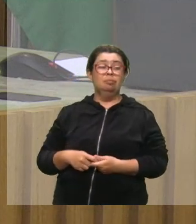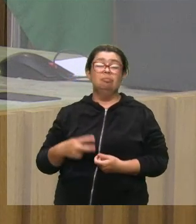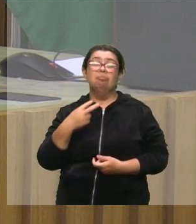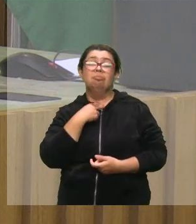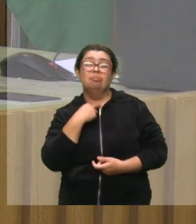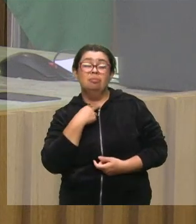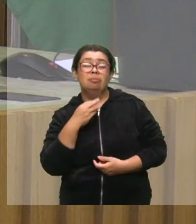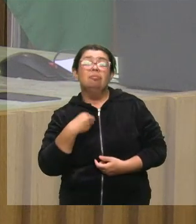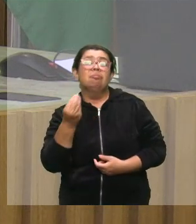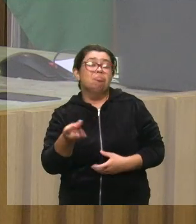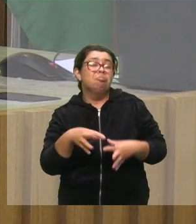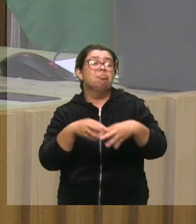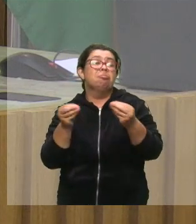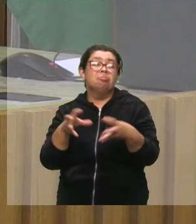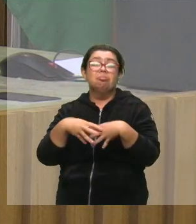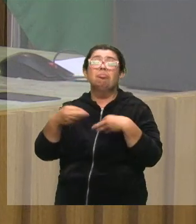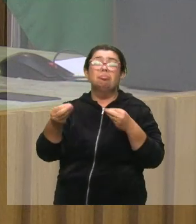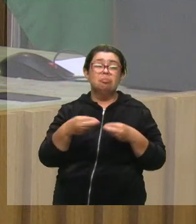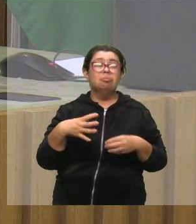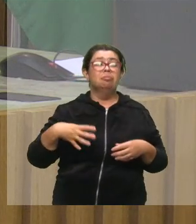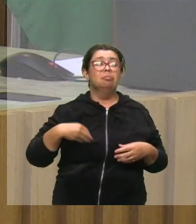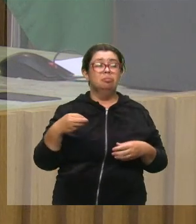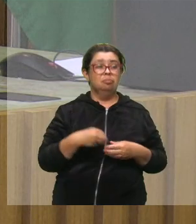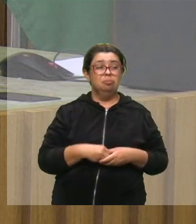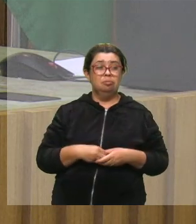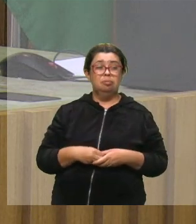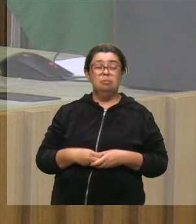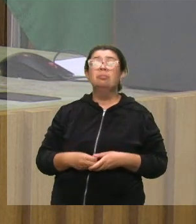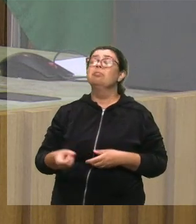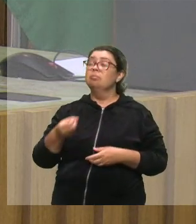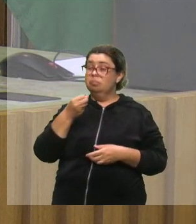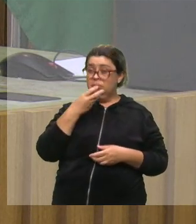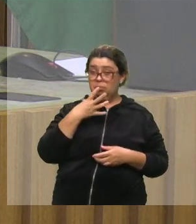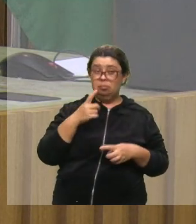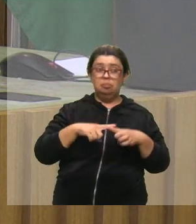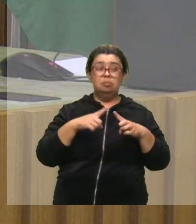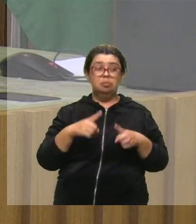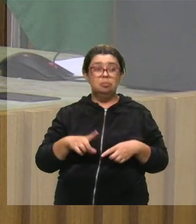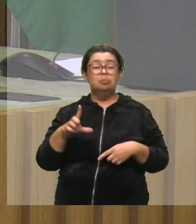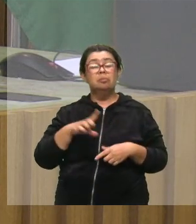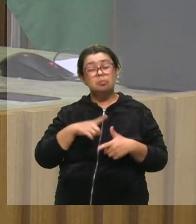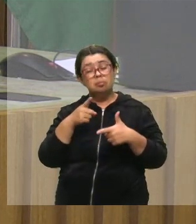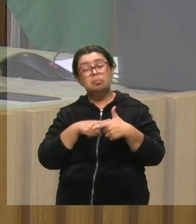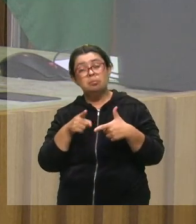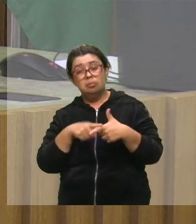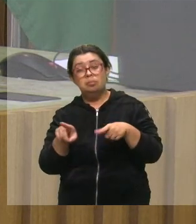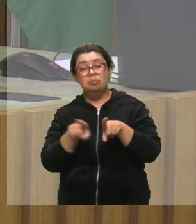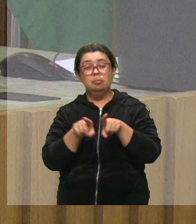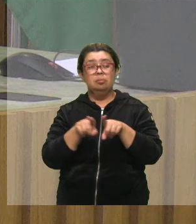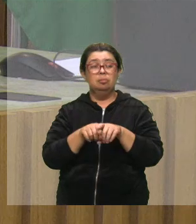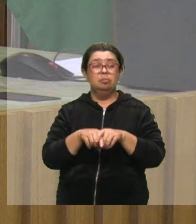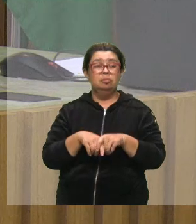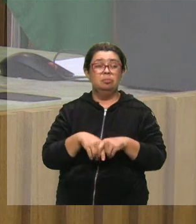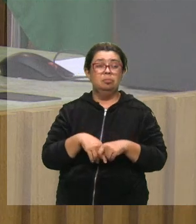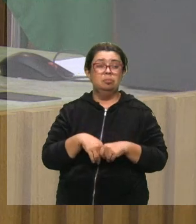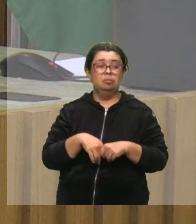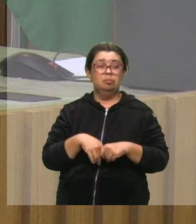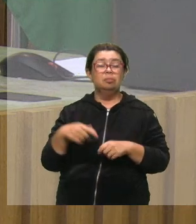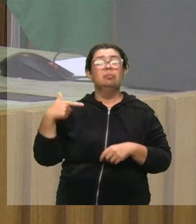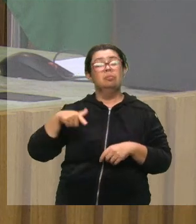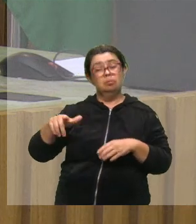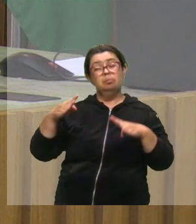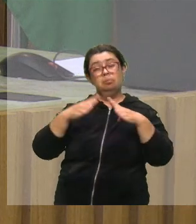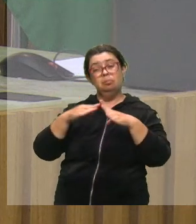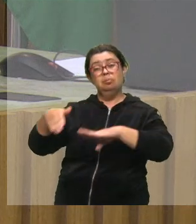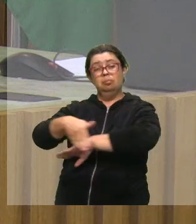eles. Né, eu tive muita fase boa na minha vida, só que teve meus déficits também, que eu acabei aderindo na rua.